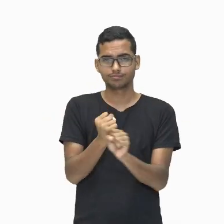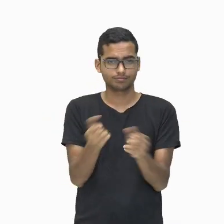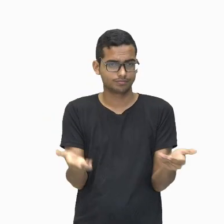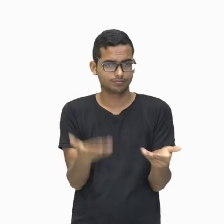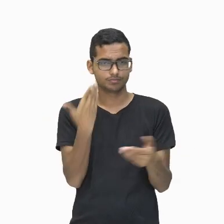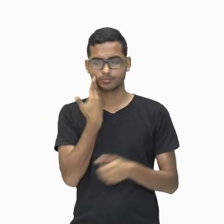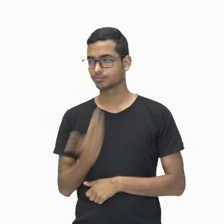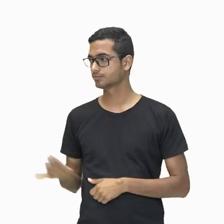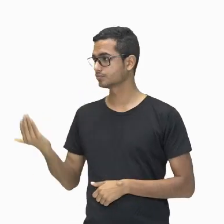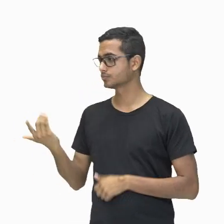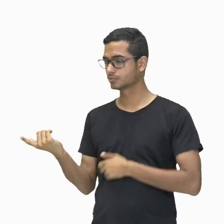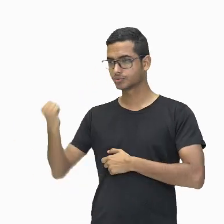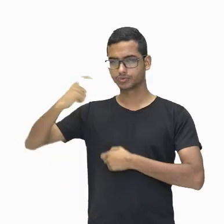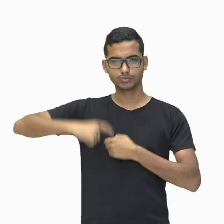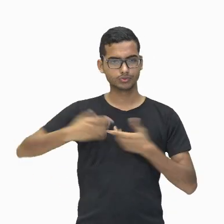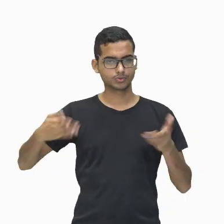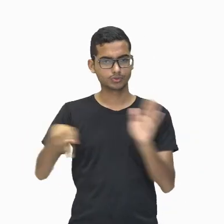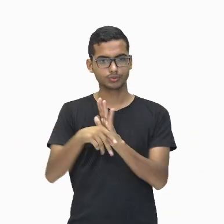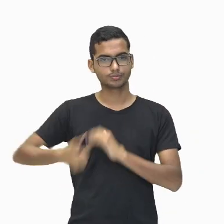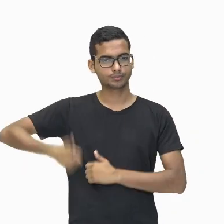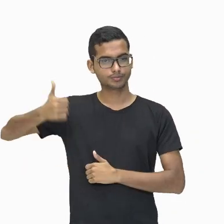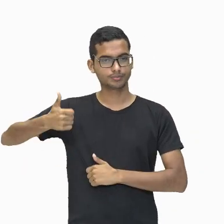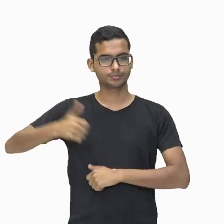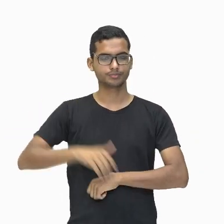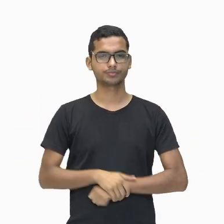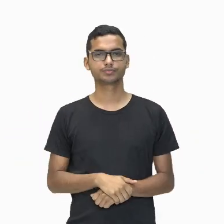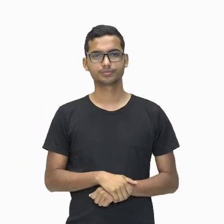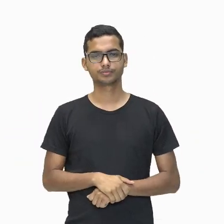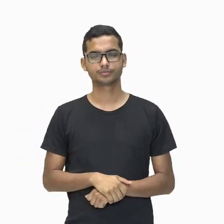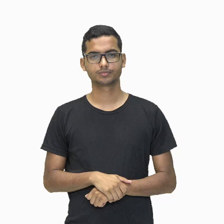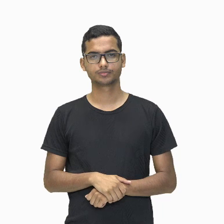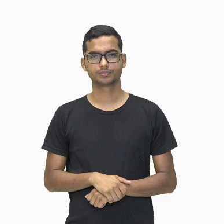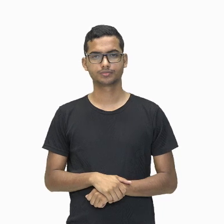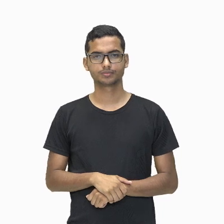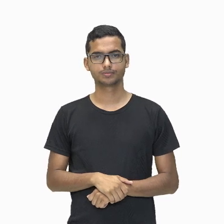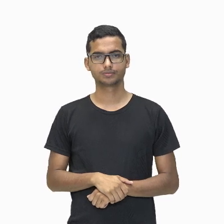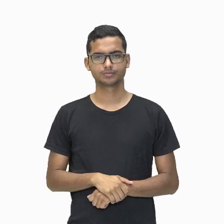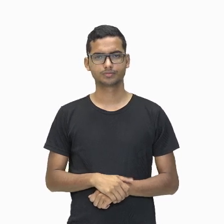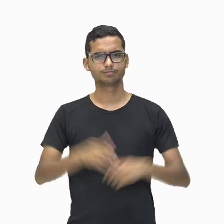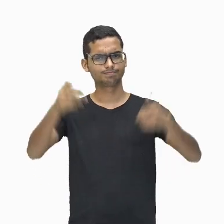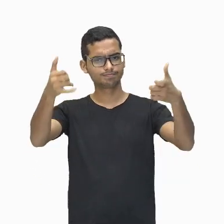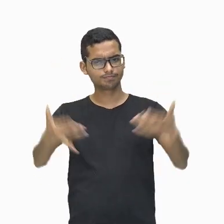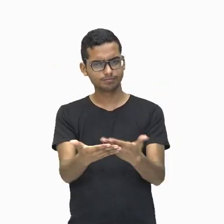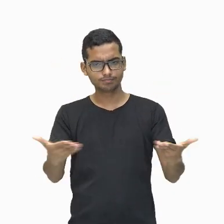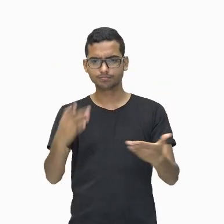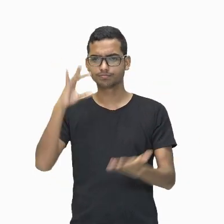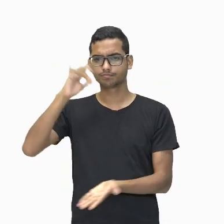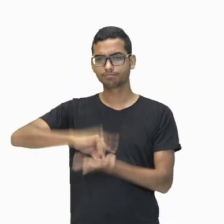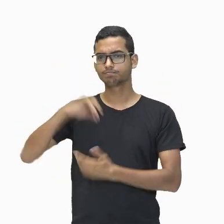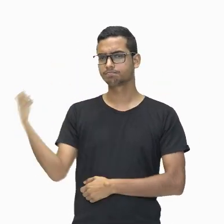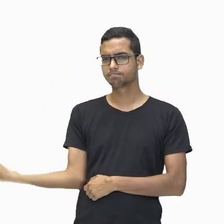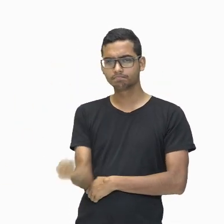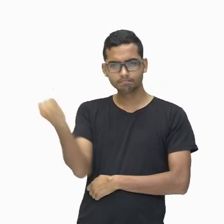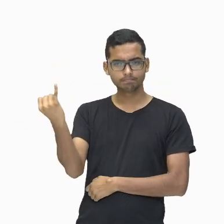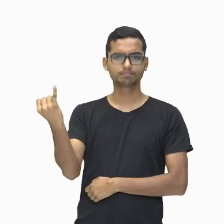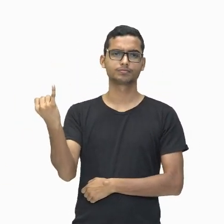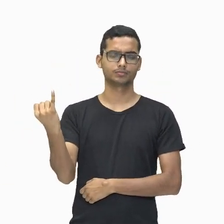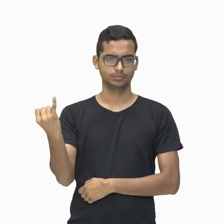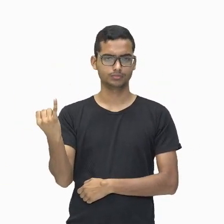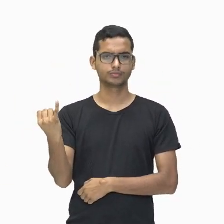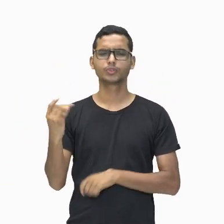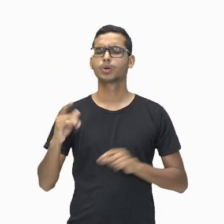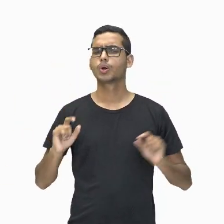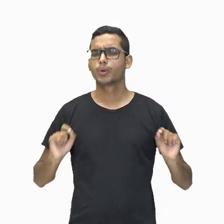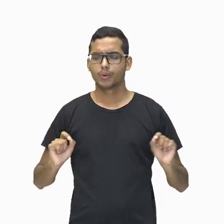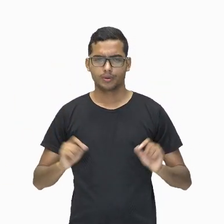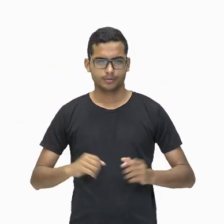vamos voltar aqui à nossa primeira cartela, olha só. Eu te falei, né, que é importante, tá?